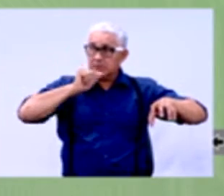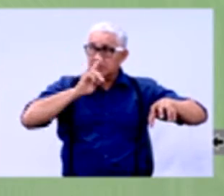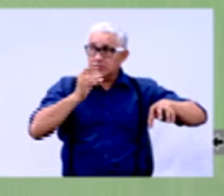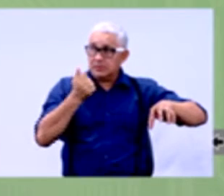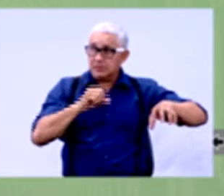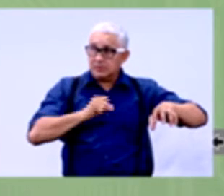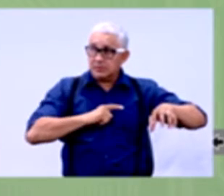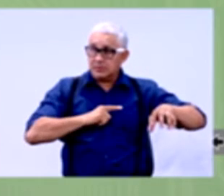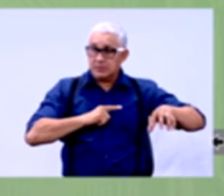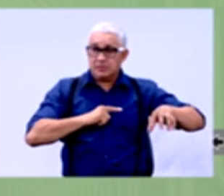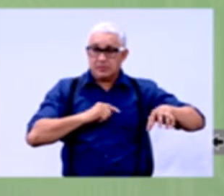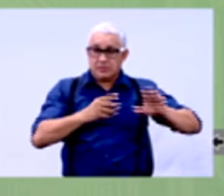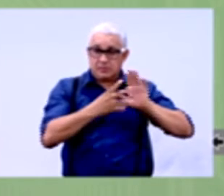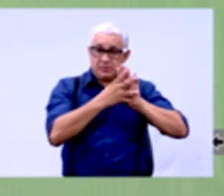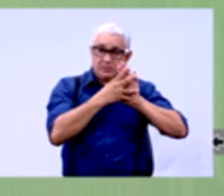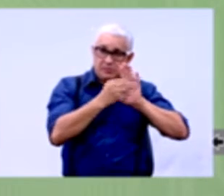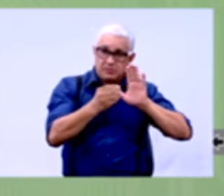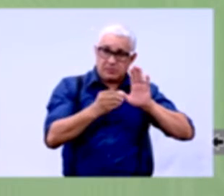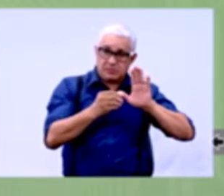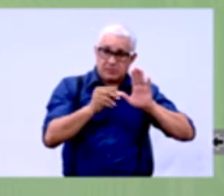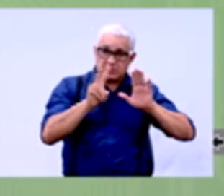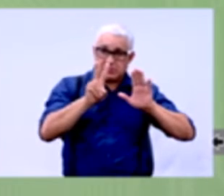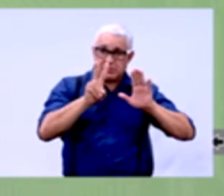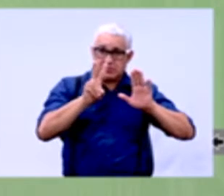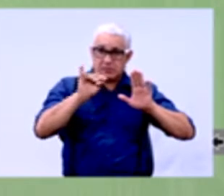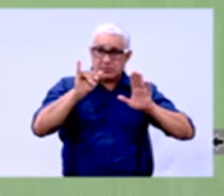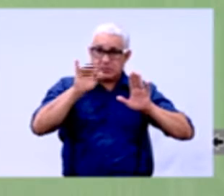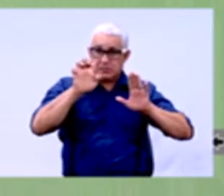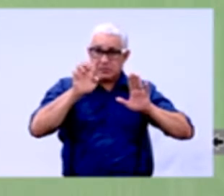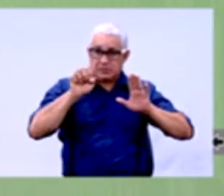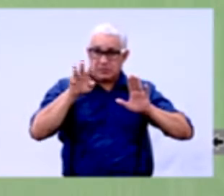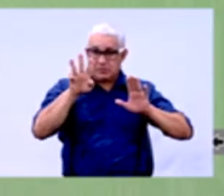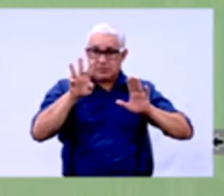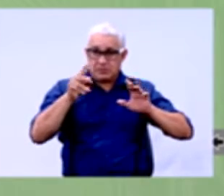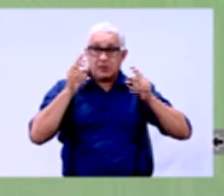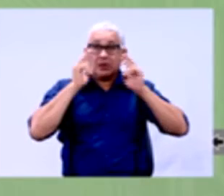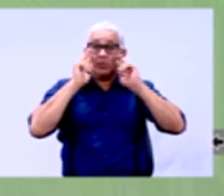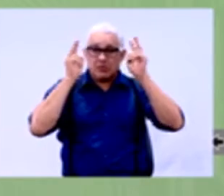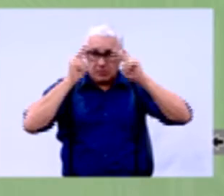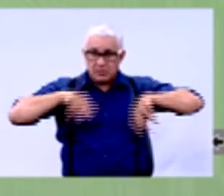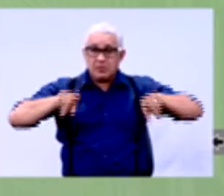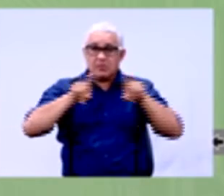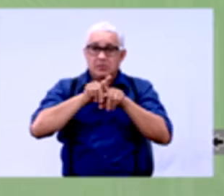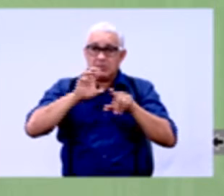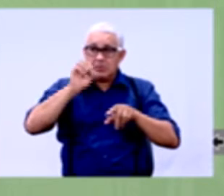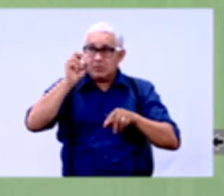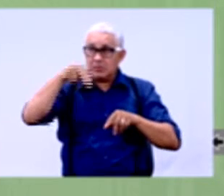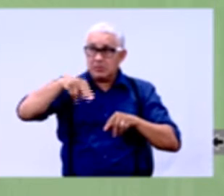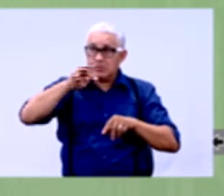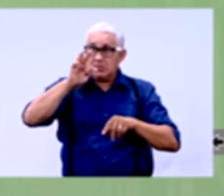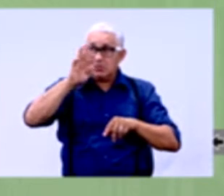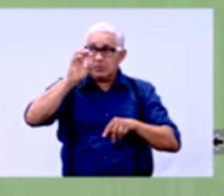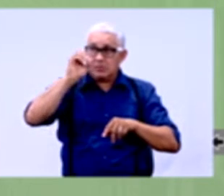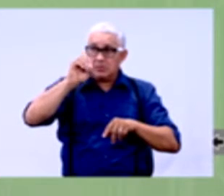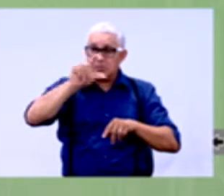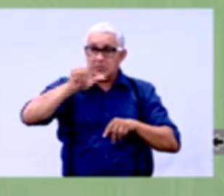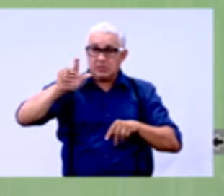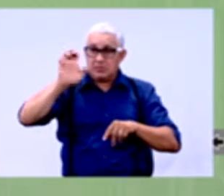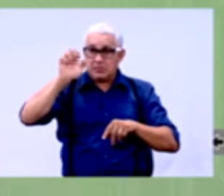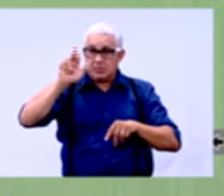modelo, a view, a visão e o controle, certo?